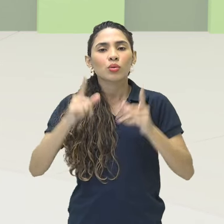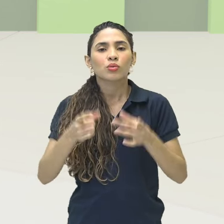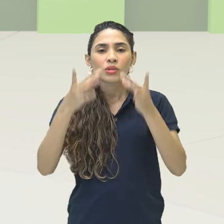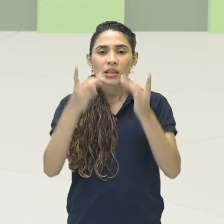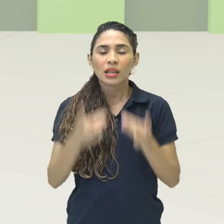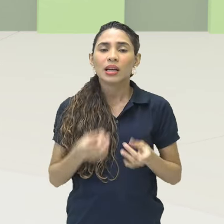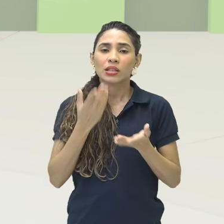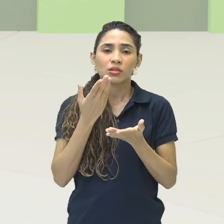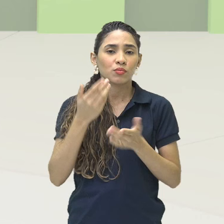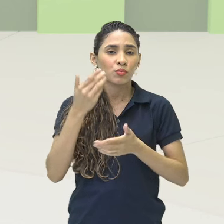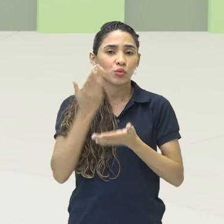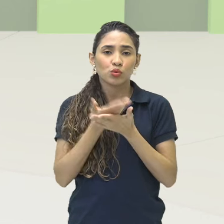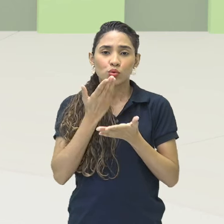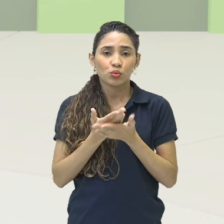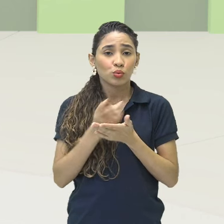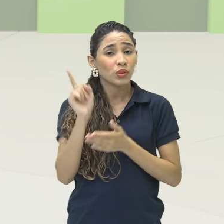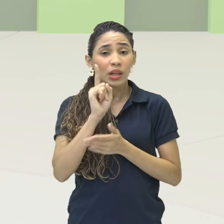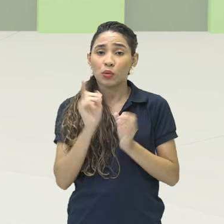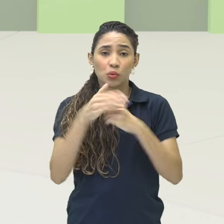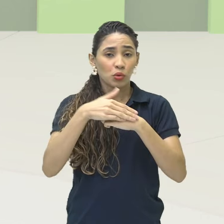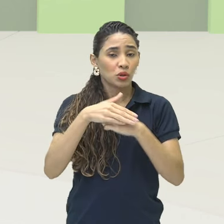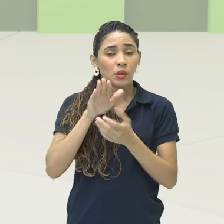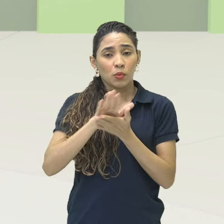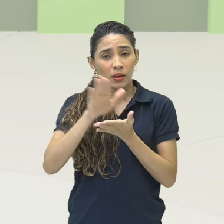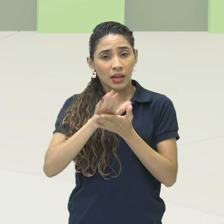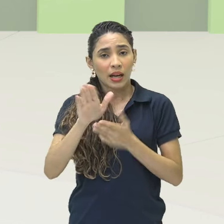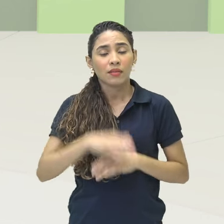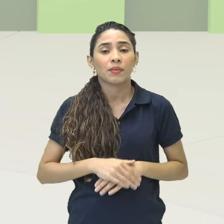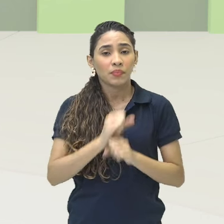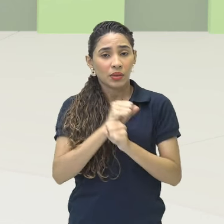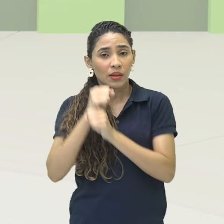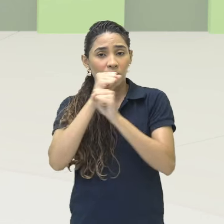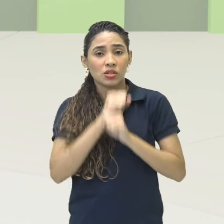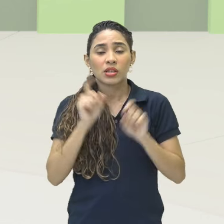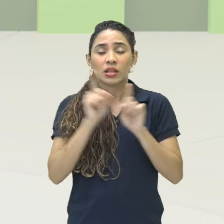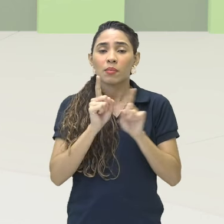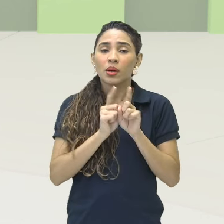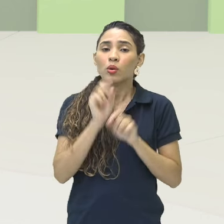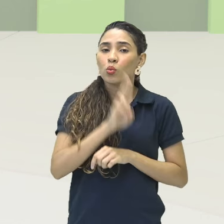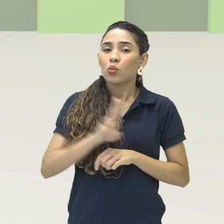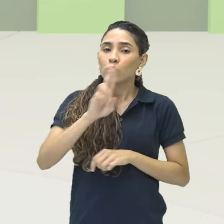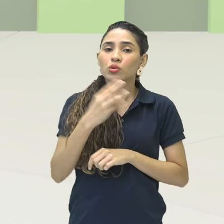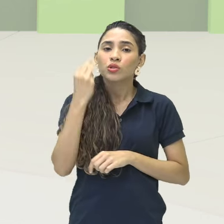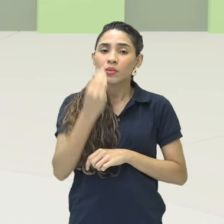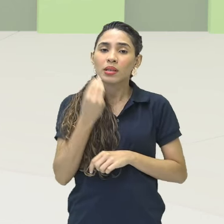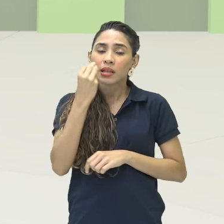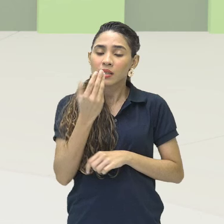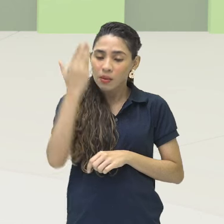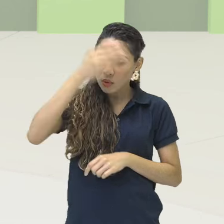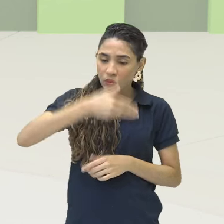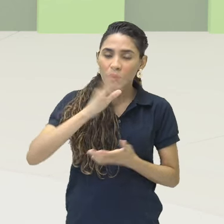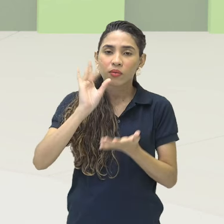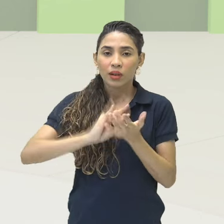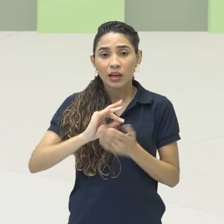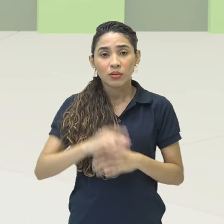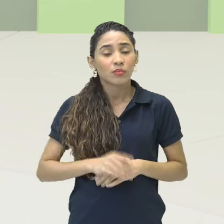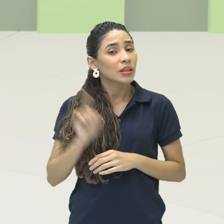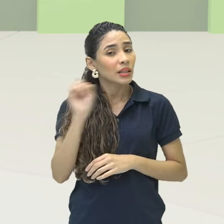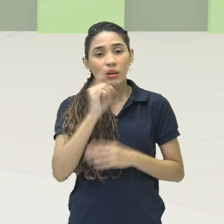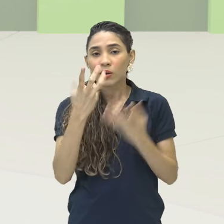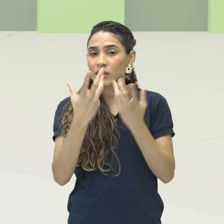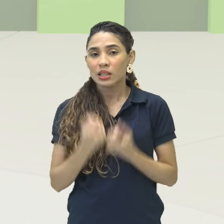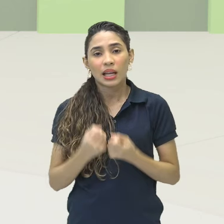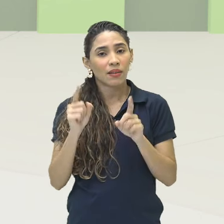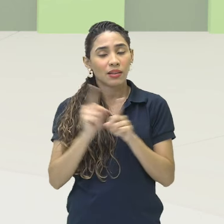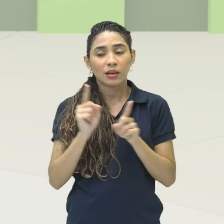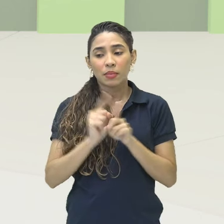do seu trabalho. Ele não escondia, ele publicava. Ele defendia o uso de experiências para comprovar os fatos. Ele não